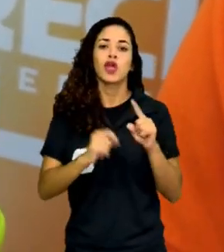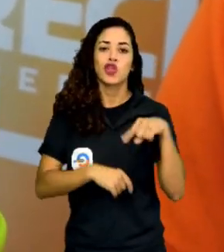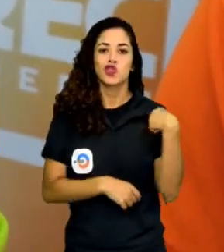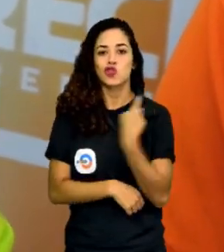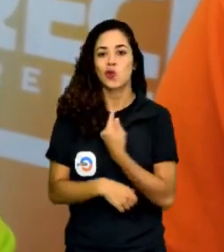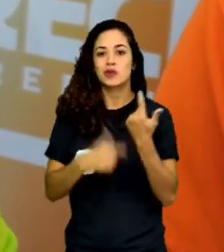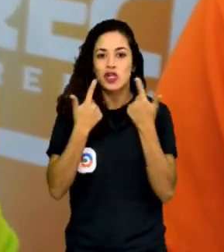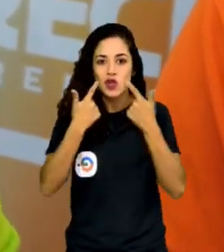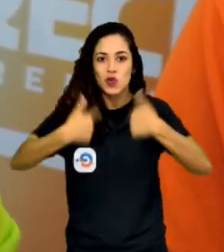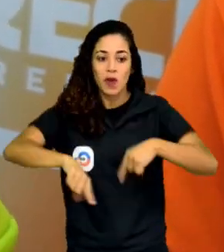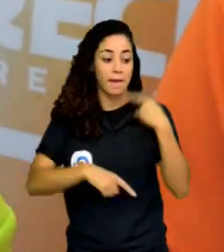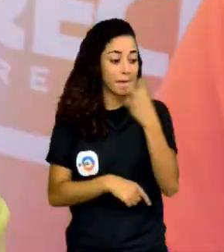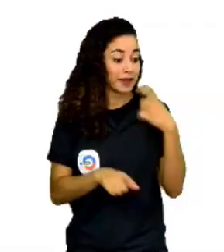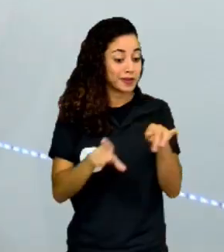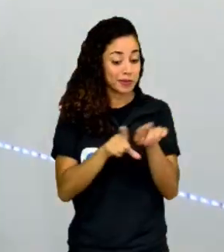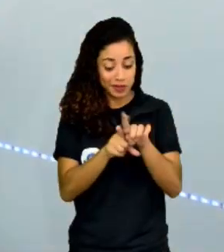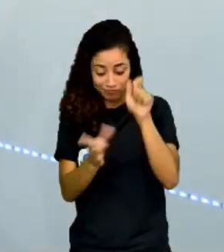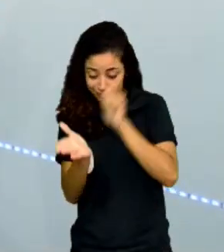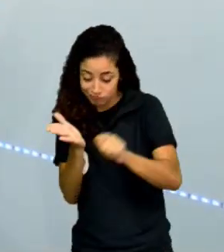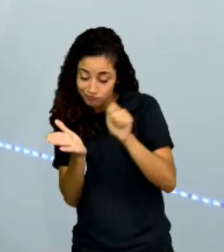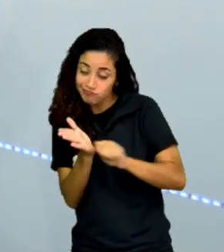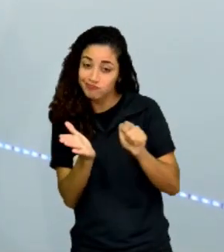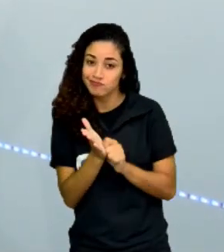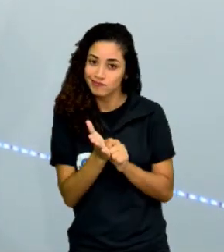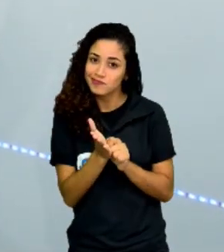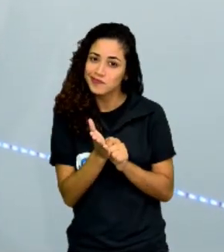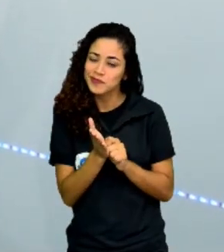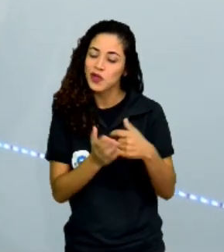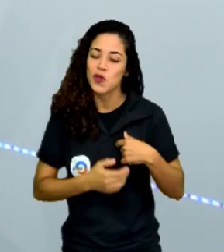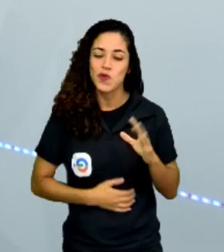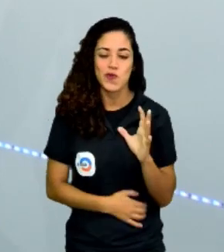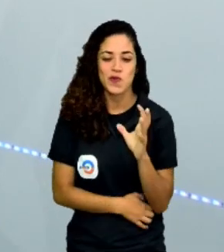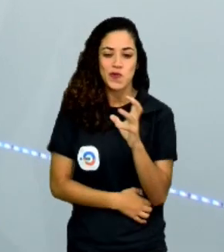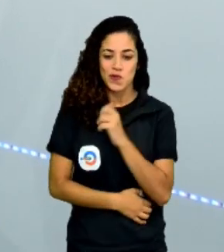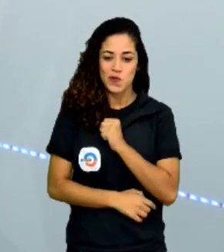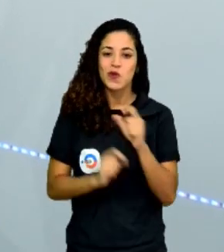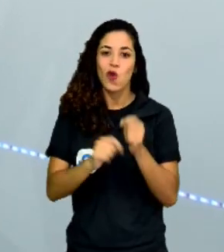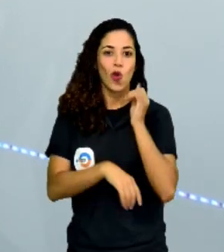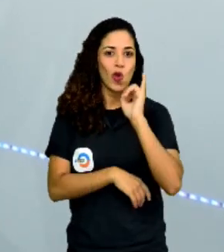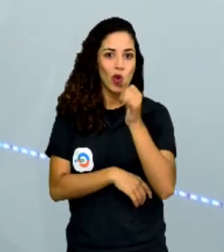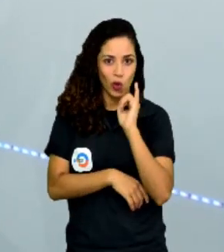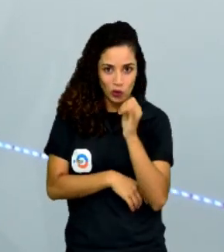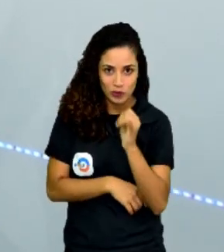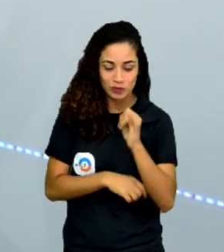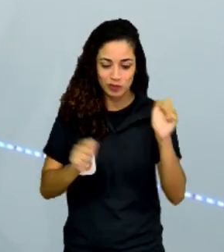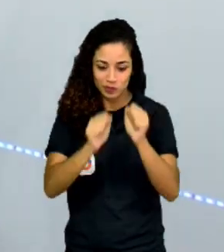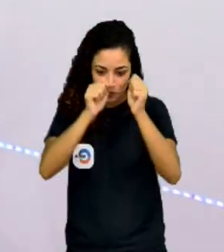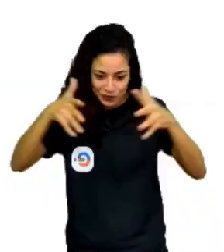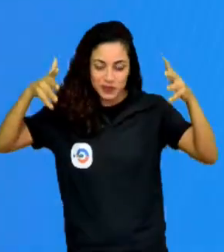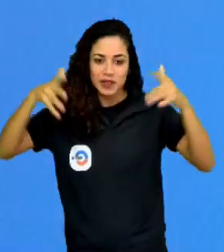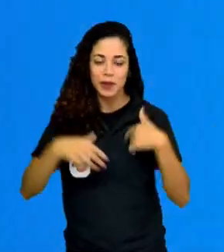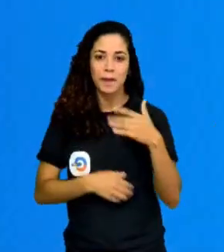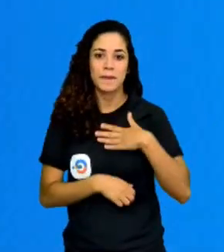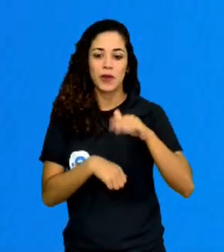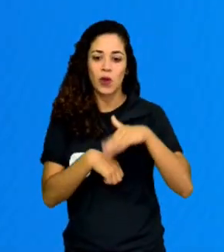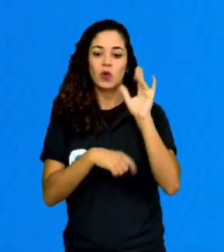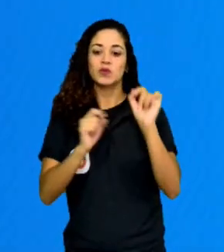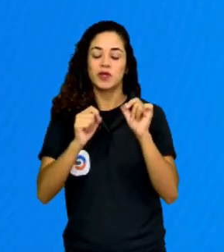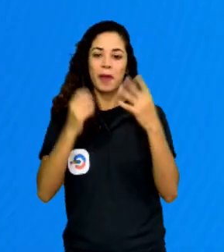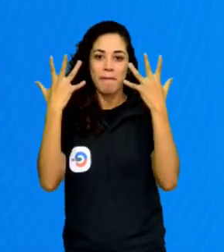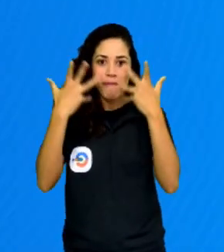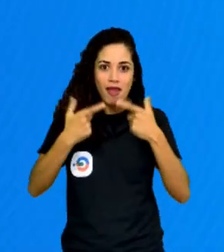linguagem oral e escrita. Eu amo os contos de fadas. O que eu mais gosto é A Bela e a